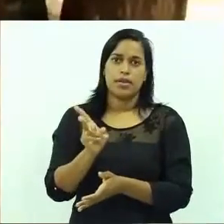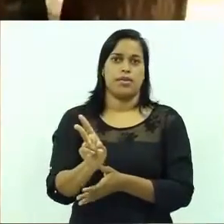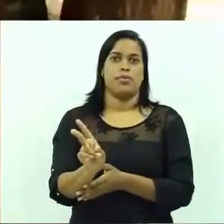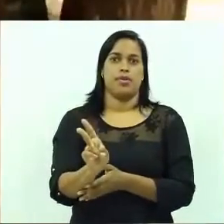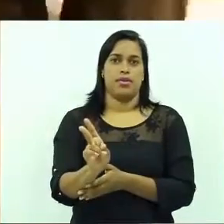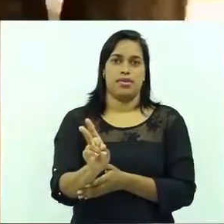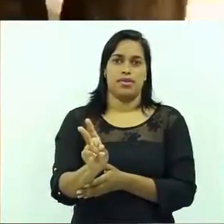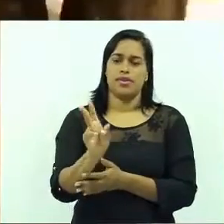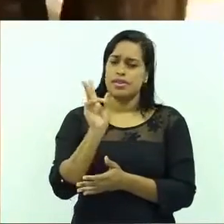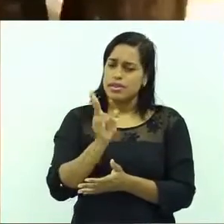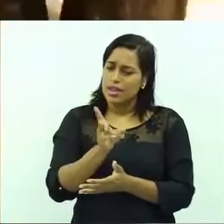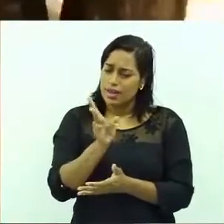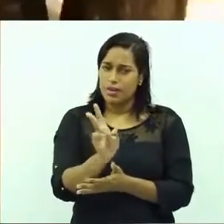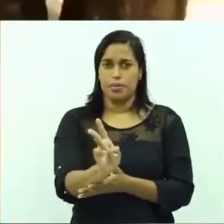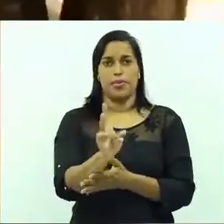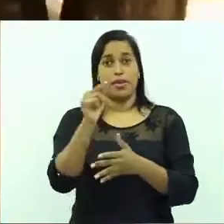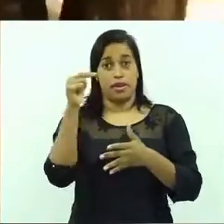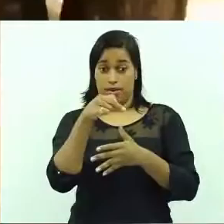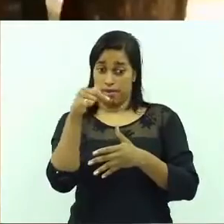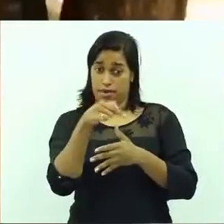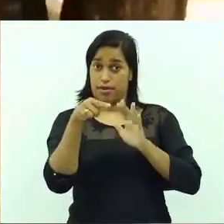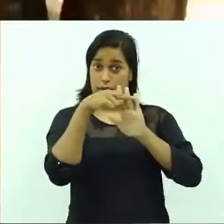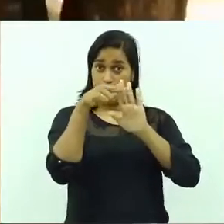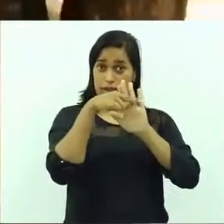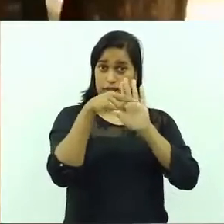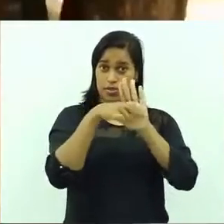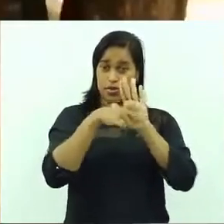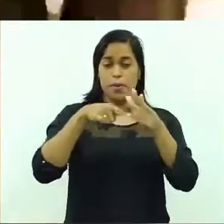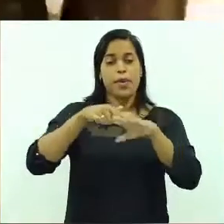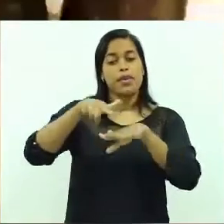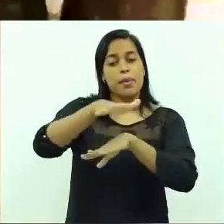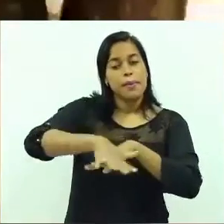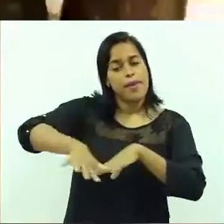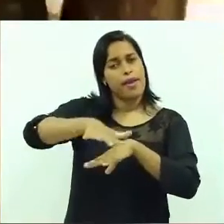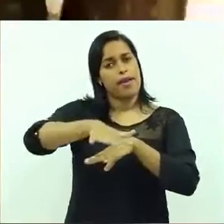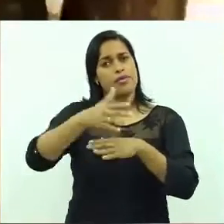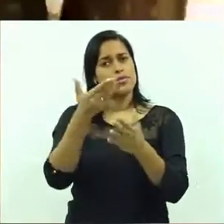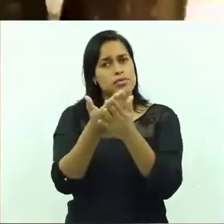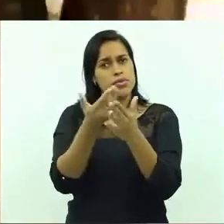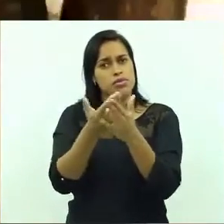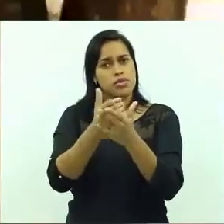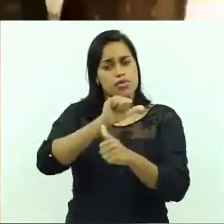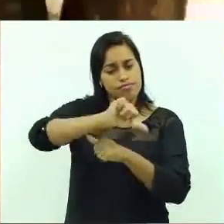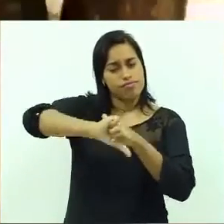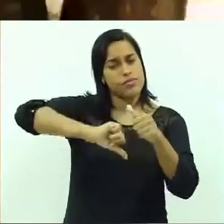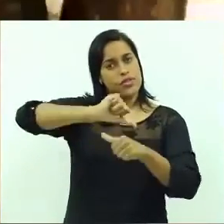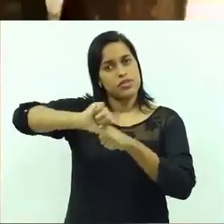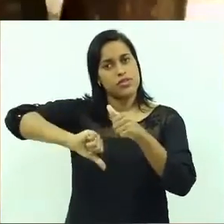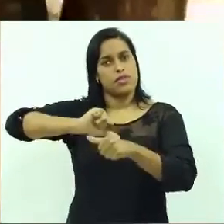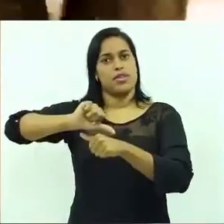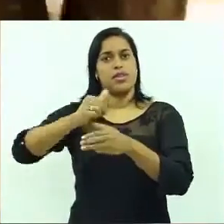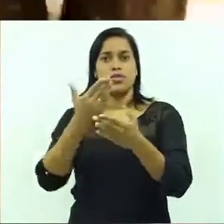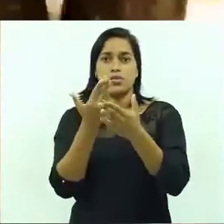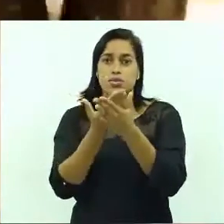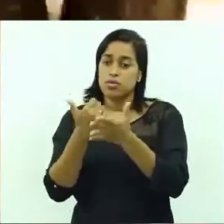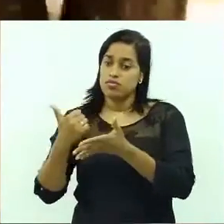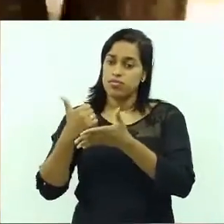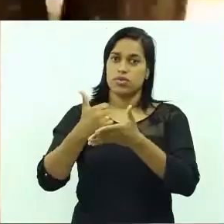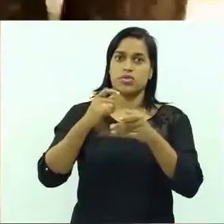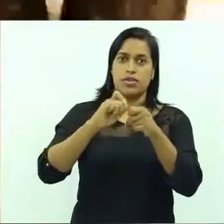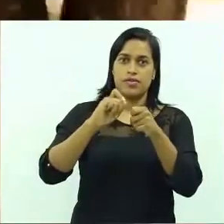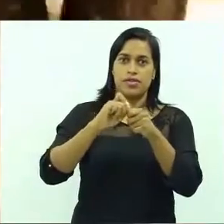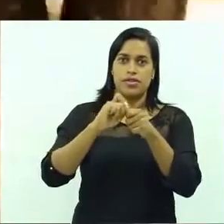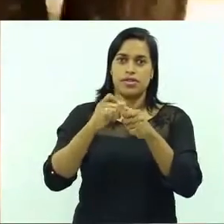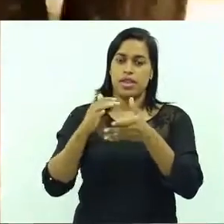no planejamento mercadológico a gente vai estudar todas as variáveis que vão nos permitir fazer negócios permanentemente.